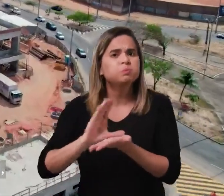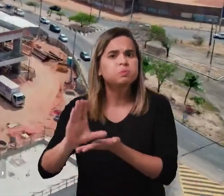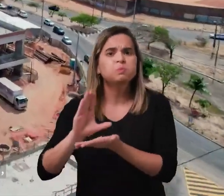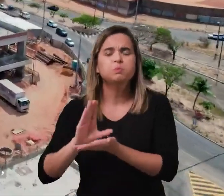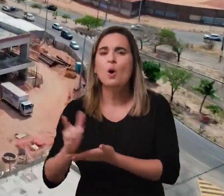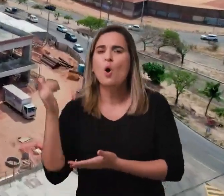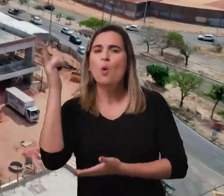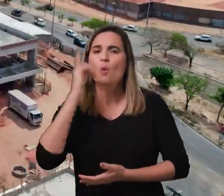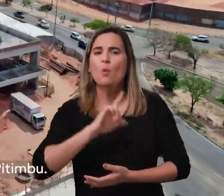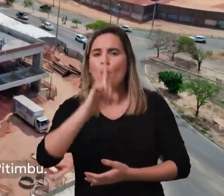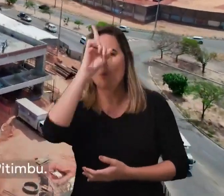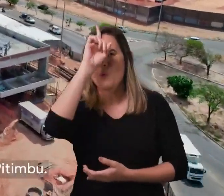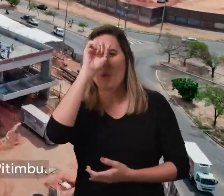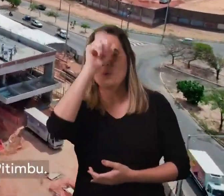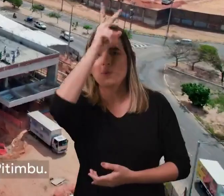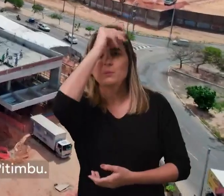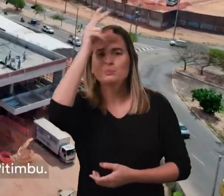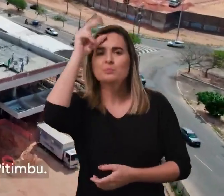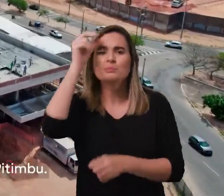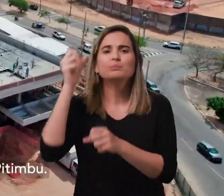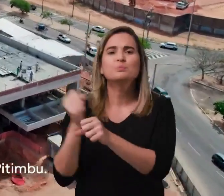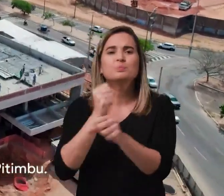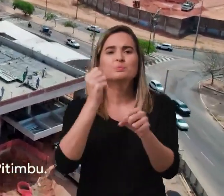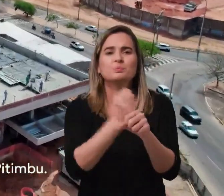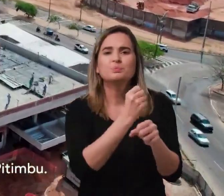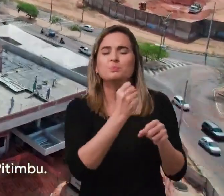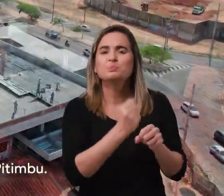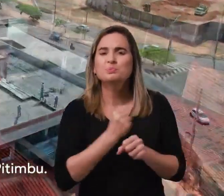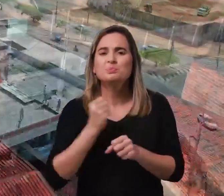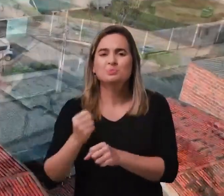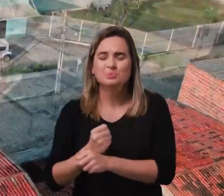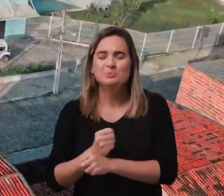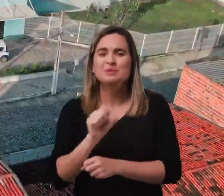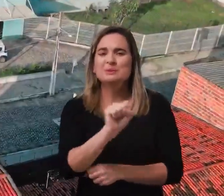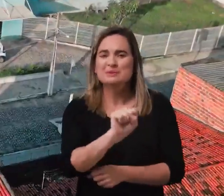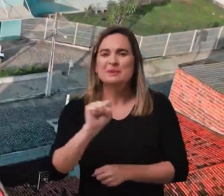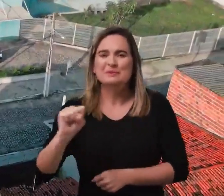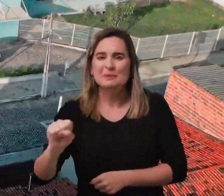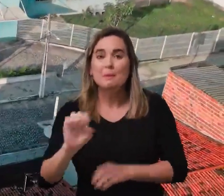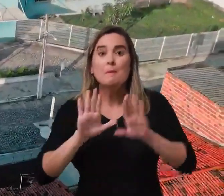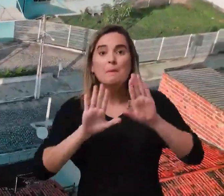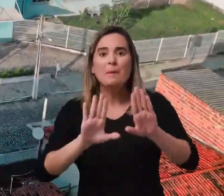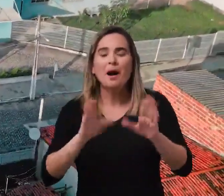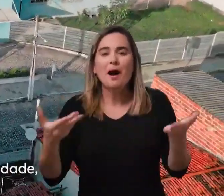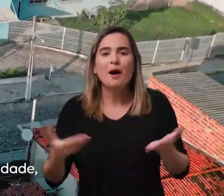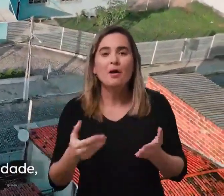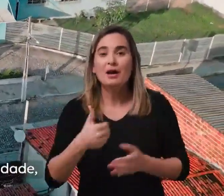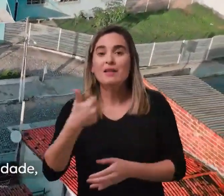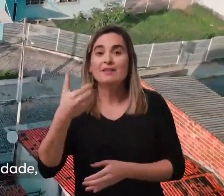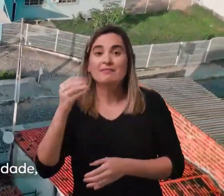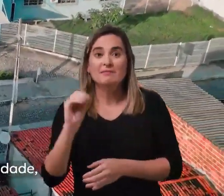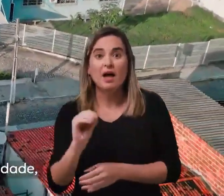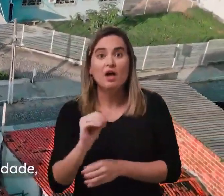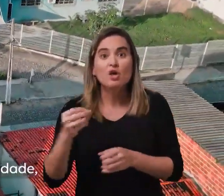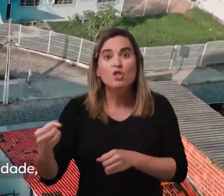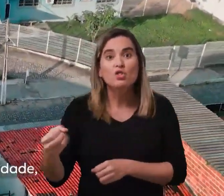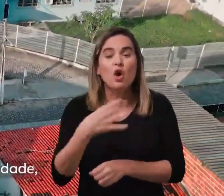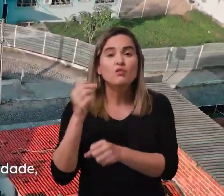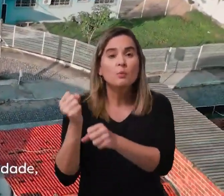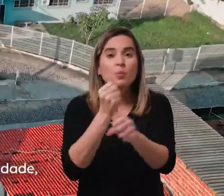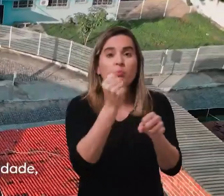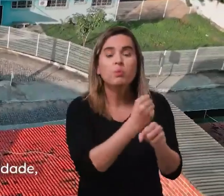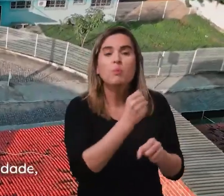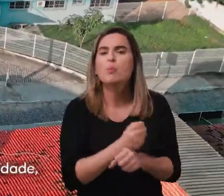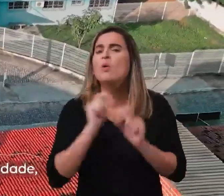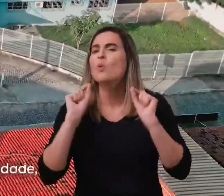Hospital Municipal, que está sendo construído aqui no Pitibu. Agora vamos construir 10 novas UBS nas